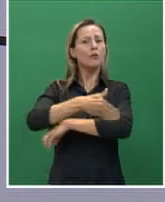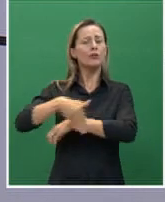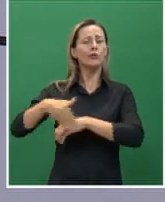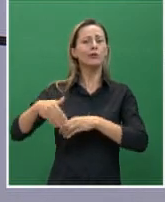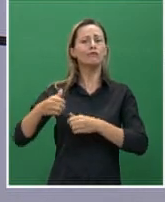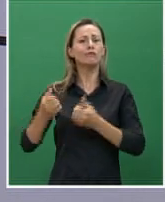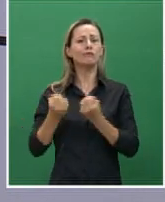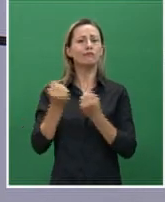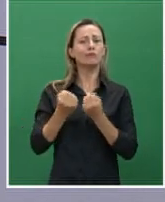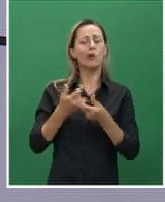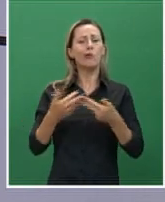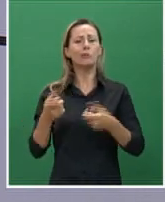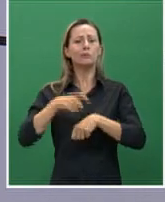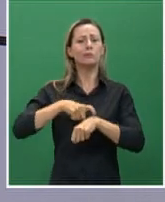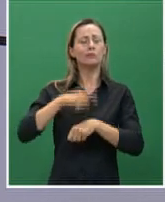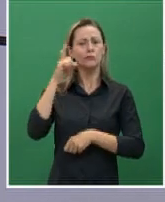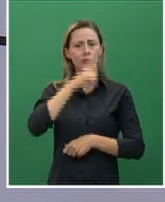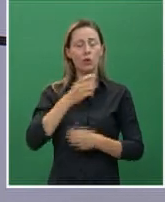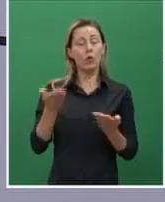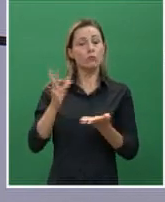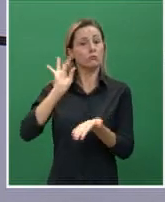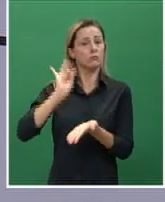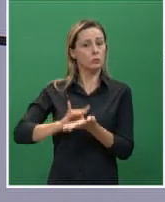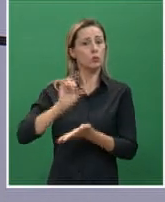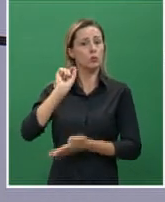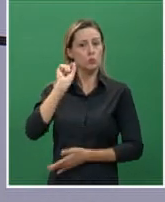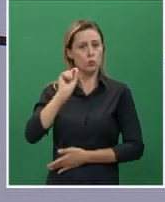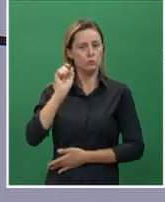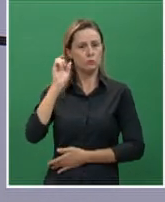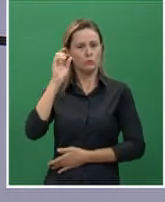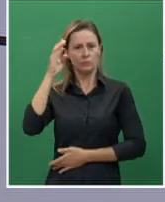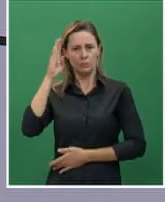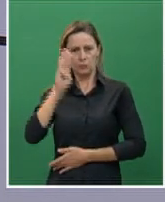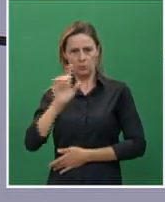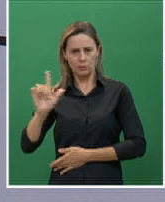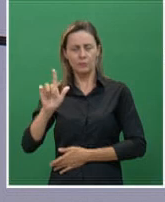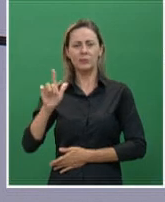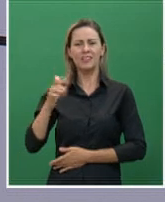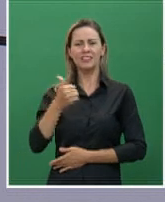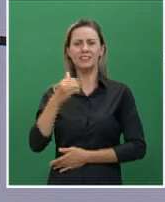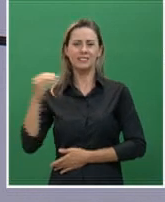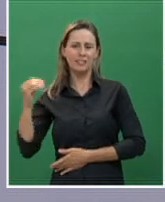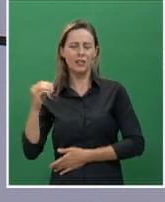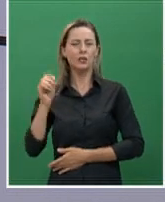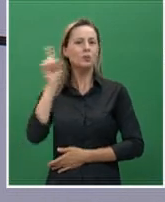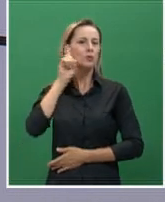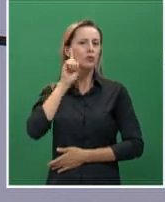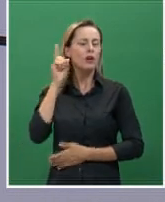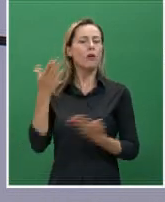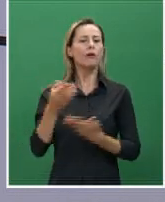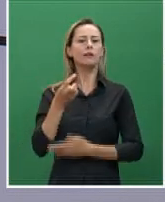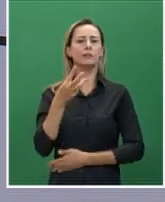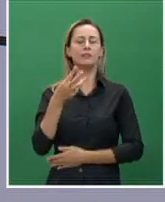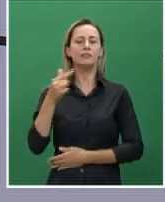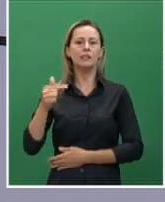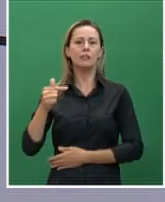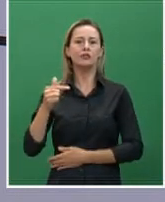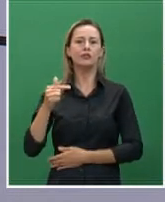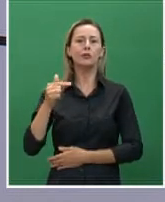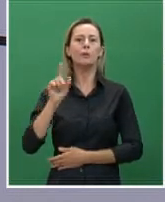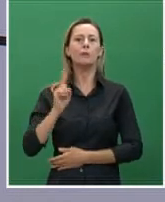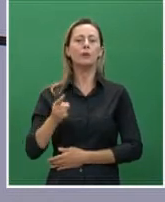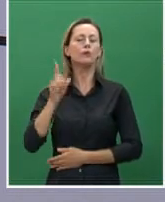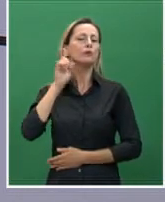momento você tá aqui a realidade de Blumenau nós saímos de 100 mil passageiros dia para menos cerca de 37 mil passageiros dia